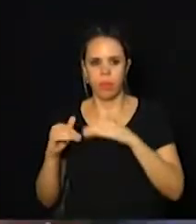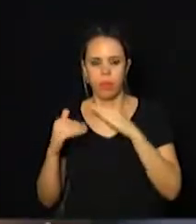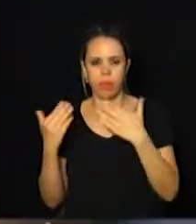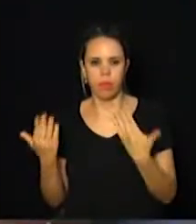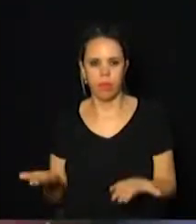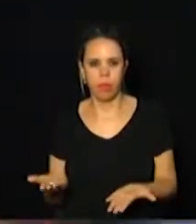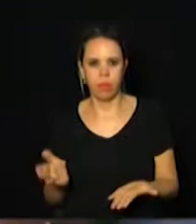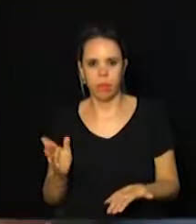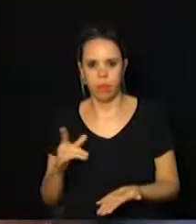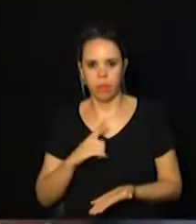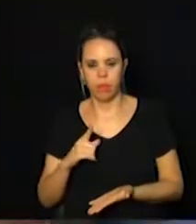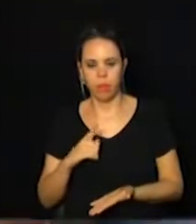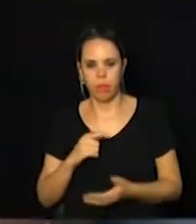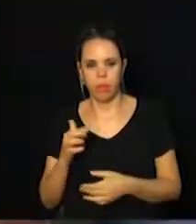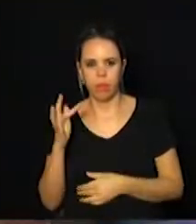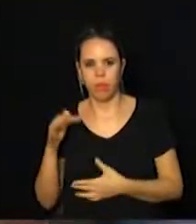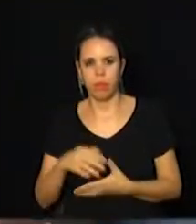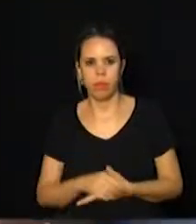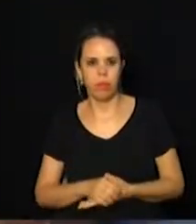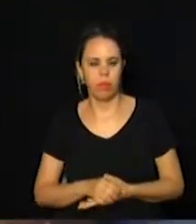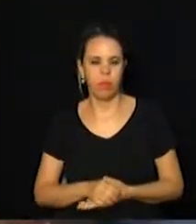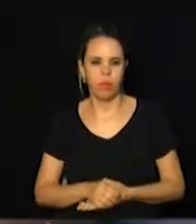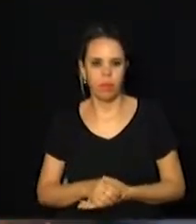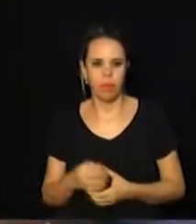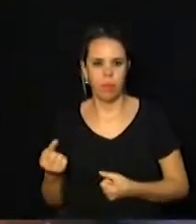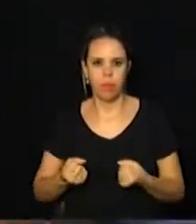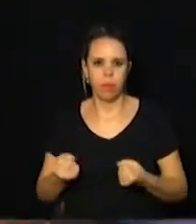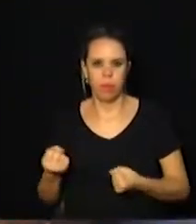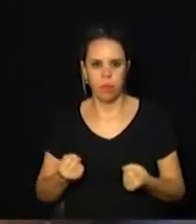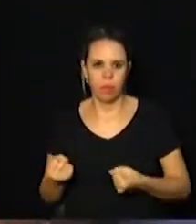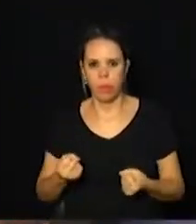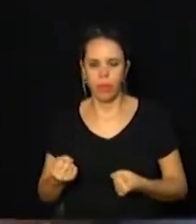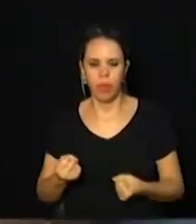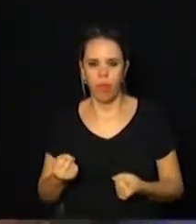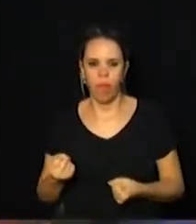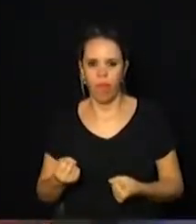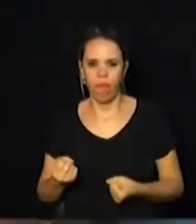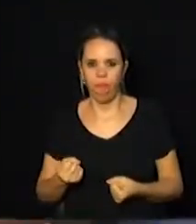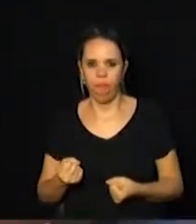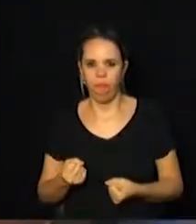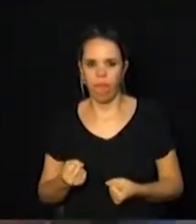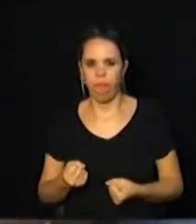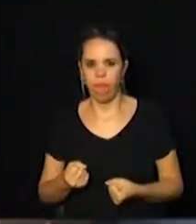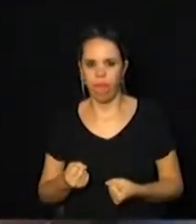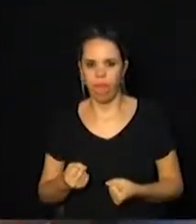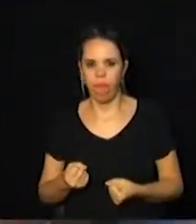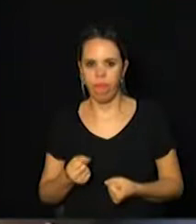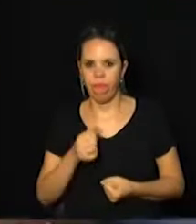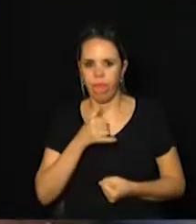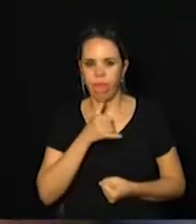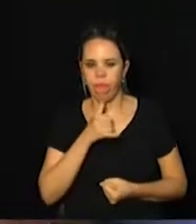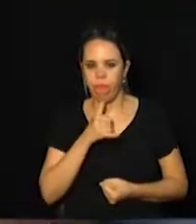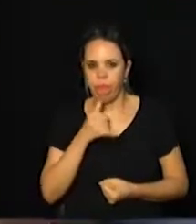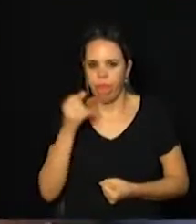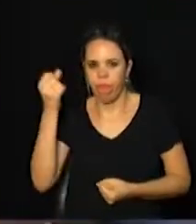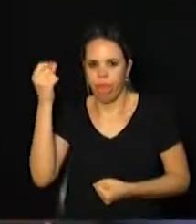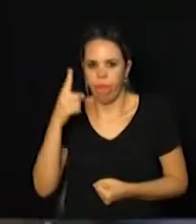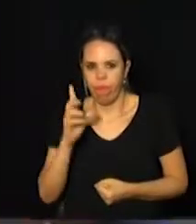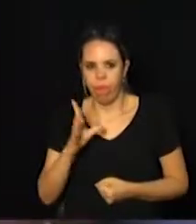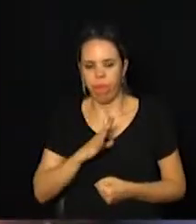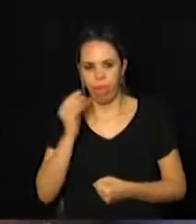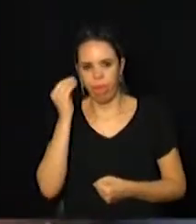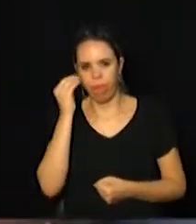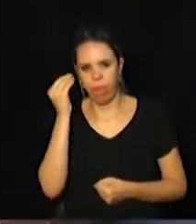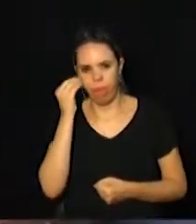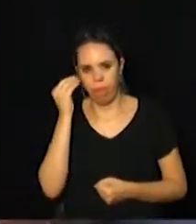mas já temos para o futuro o carro a hidrogênio termo cara energias Olá parceiro